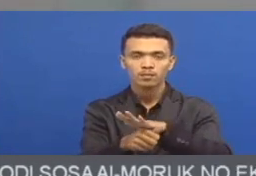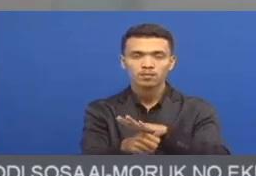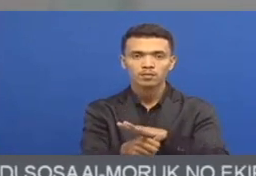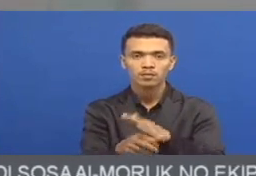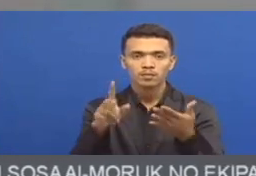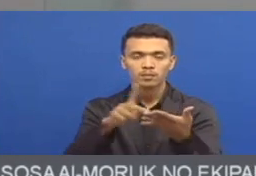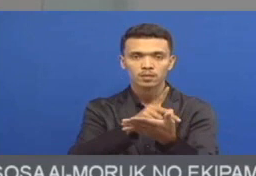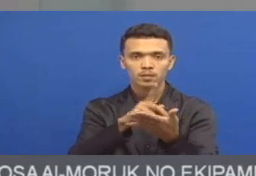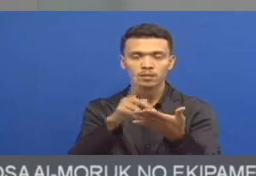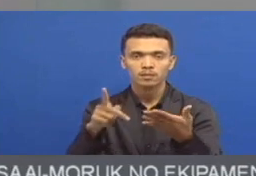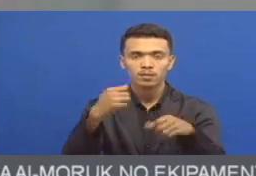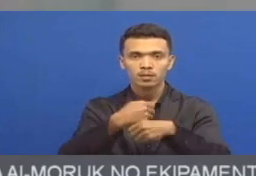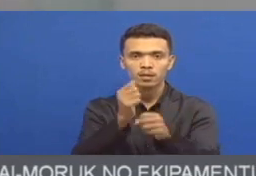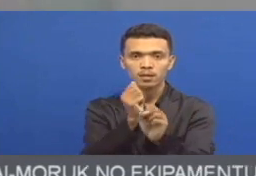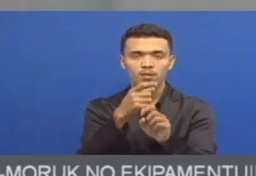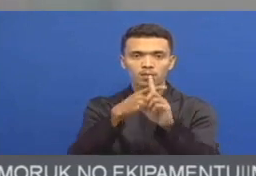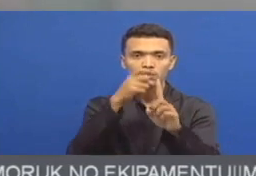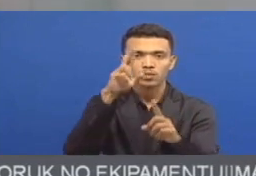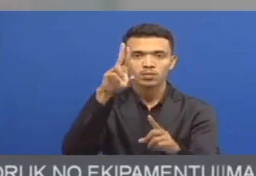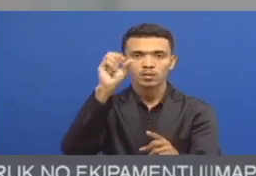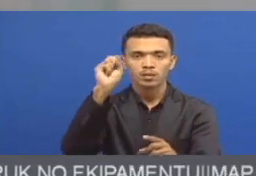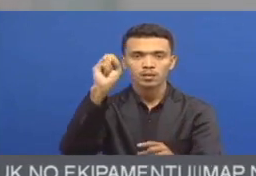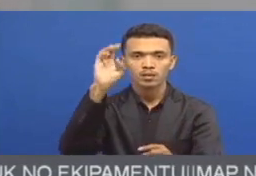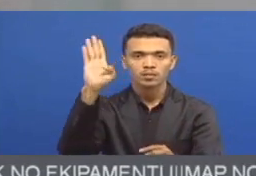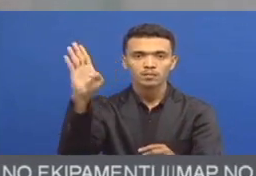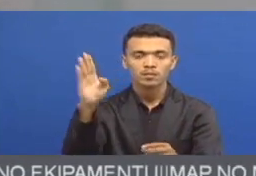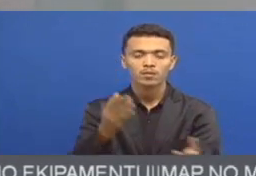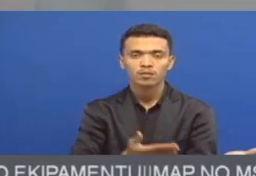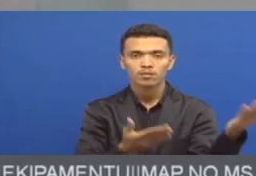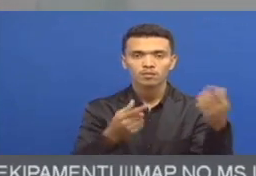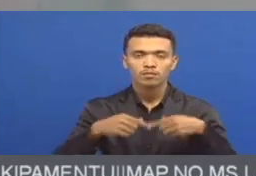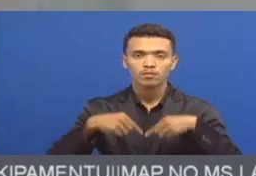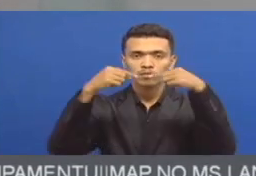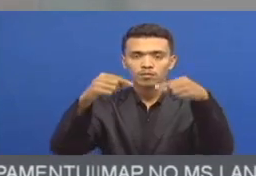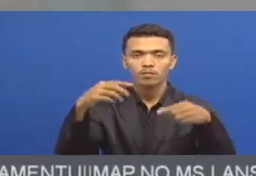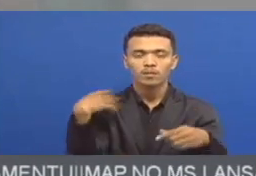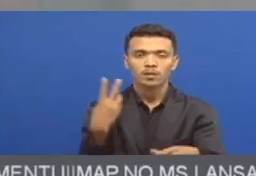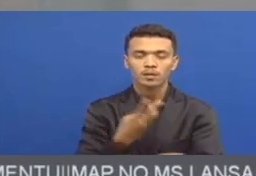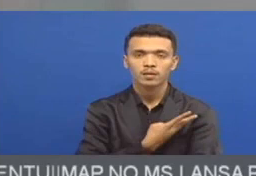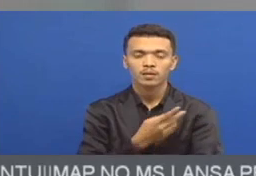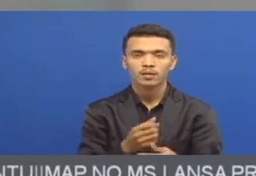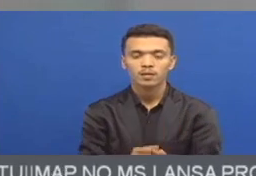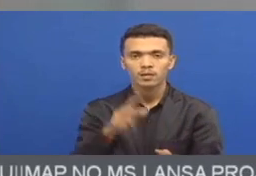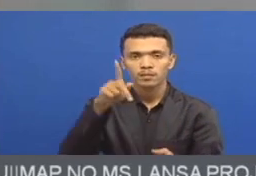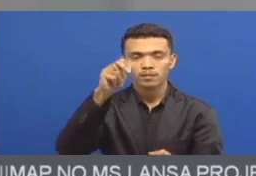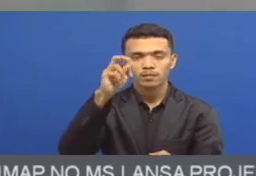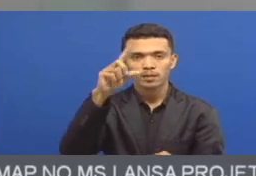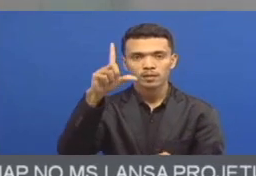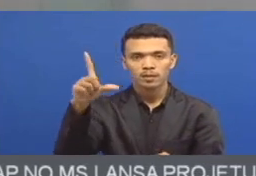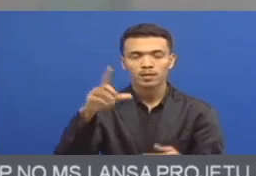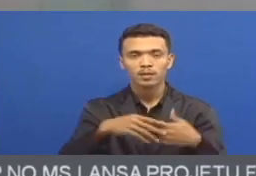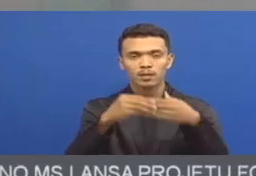pela explosão através de USB, né? Interpol, Haruka Maita, parte importante da minha plataforma é a Penteli, autoridade